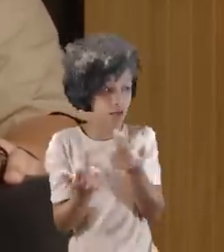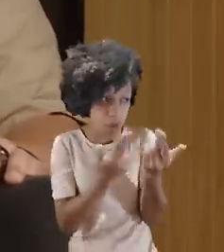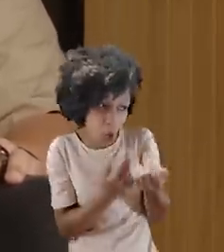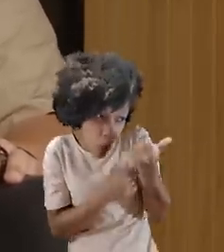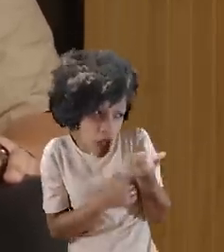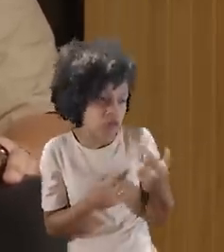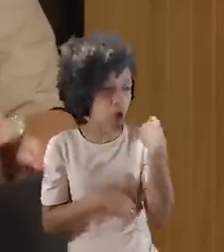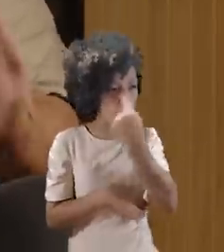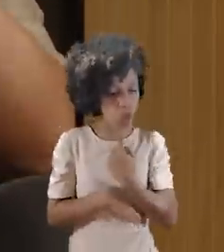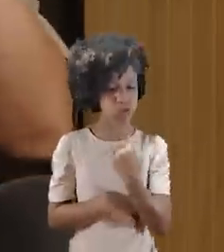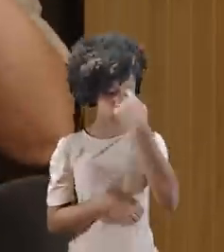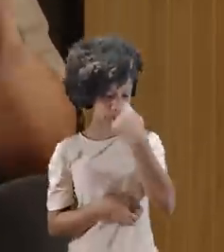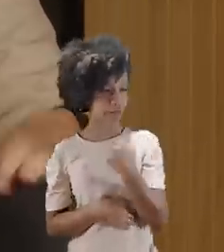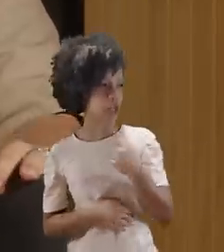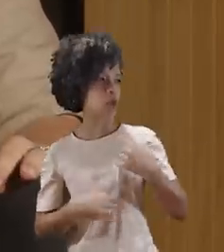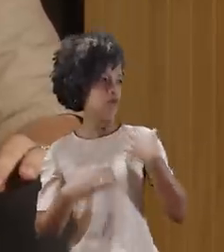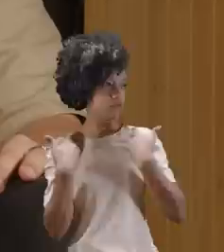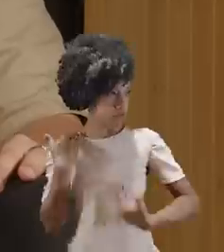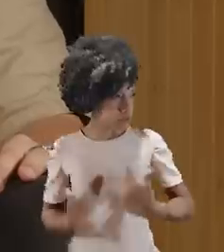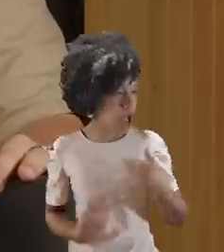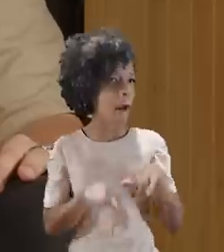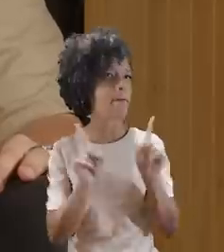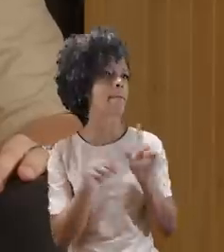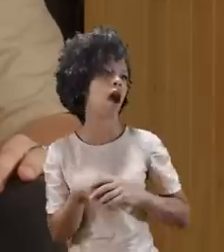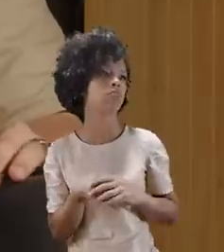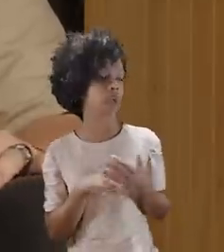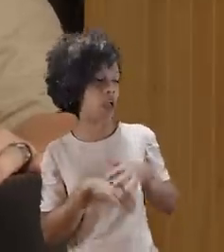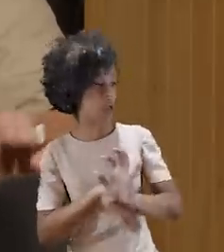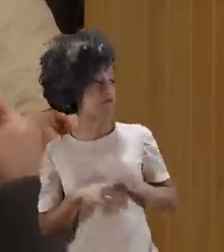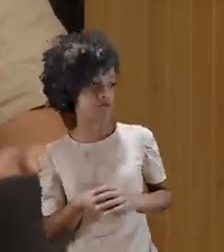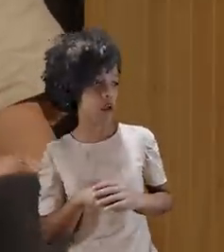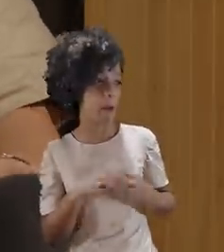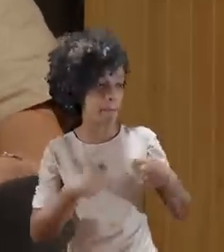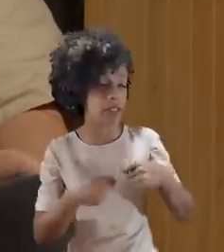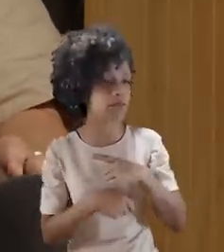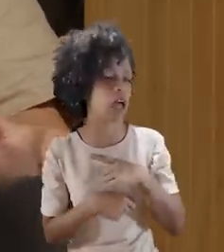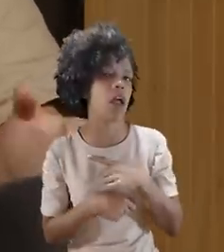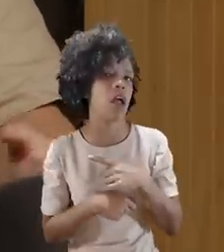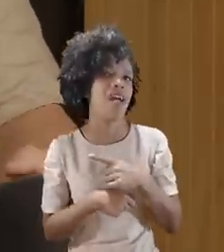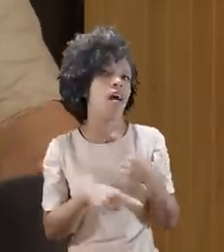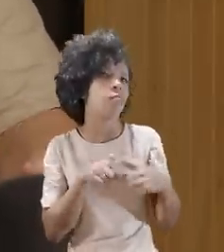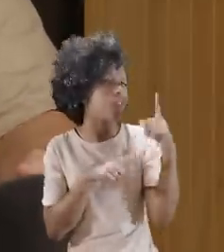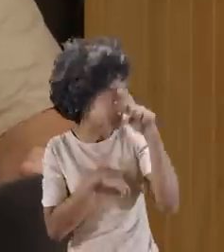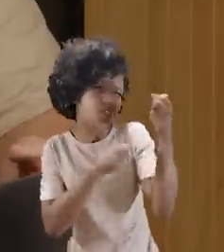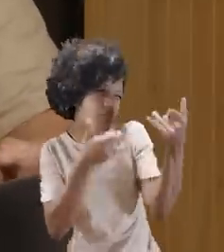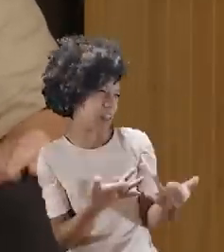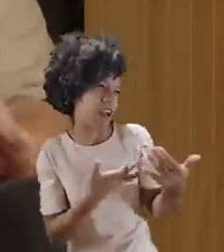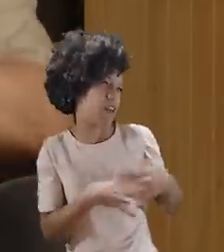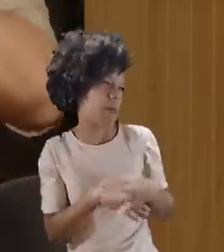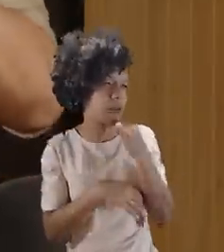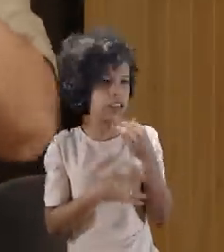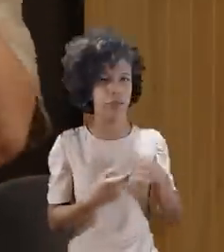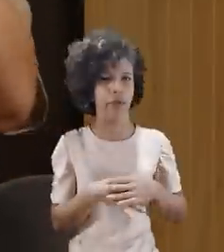mesmo mesma fisionomia ao mesmo Mesmo Rosto a e é isso cara tentar entrar com essa difícil mano